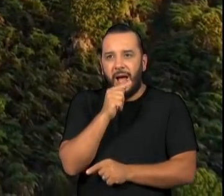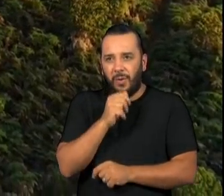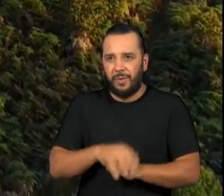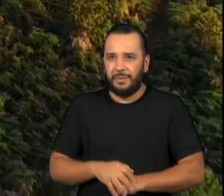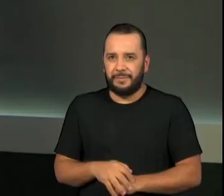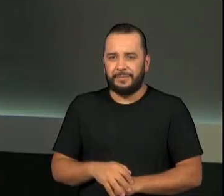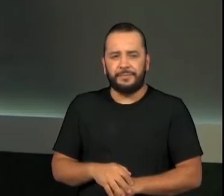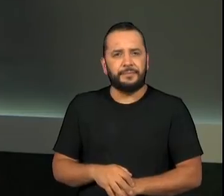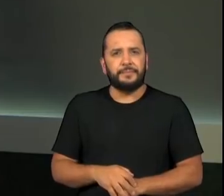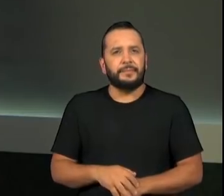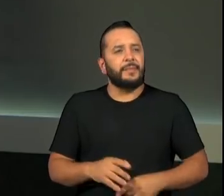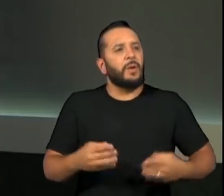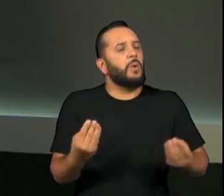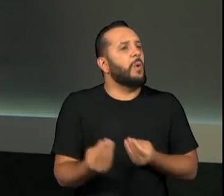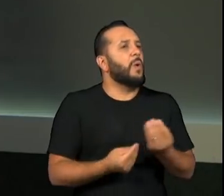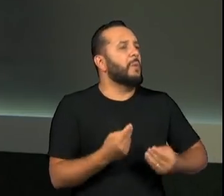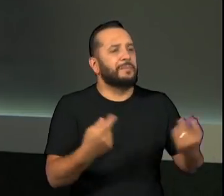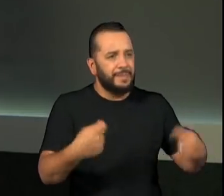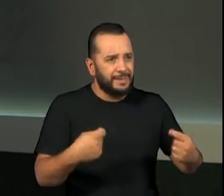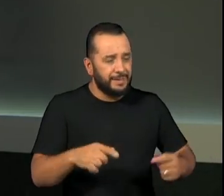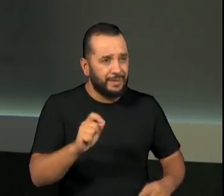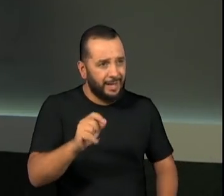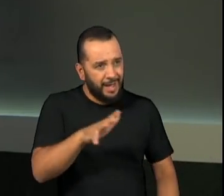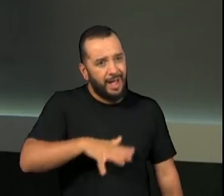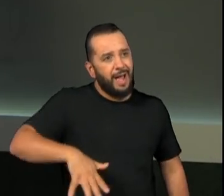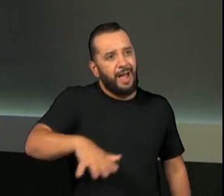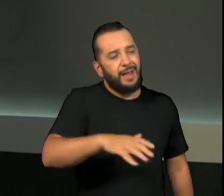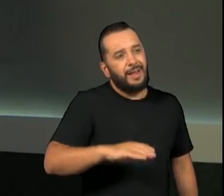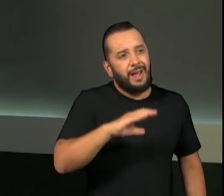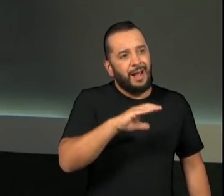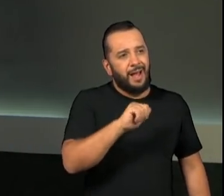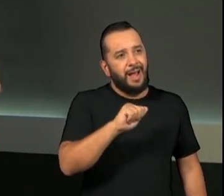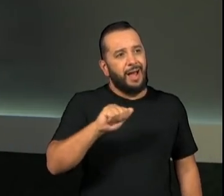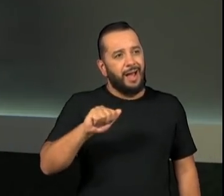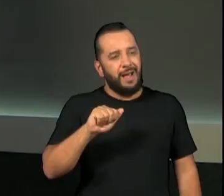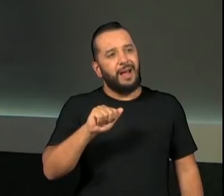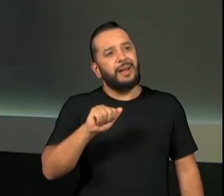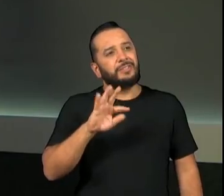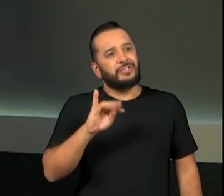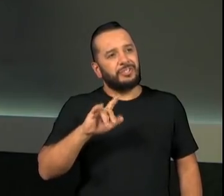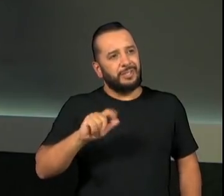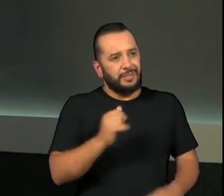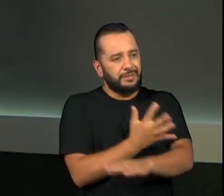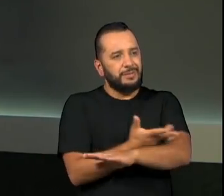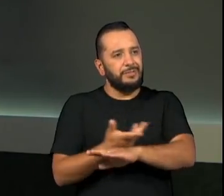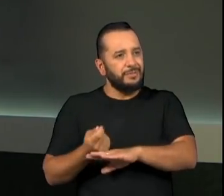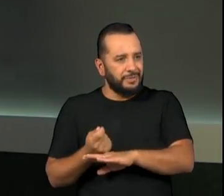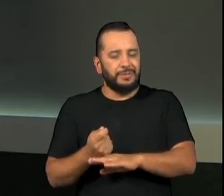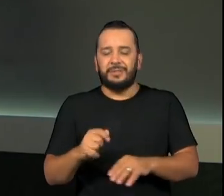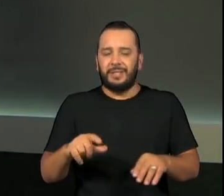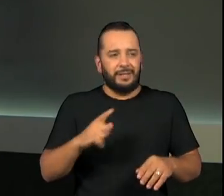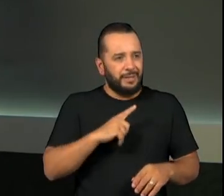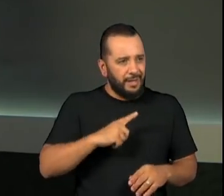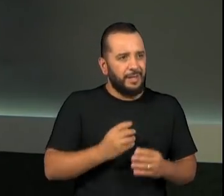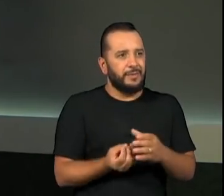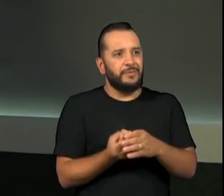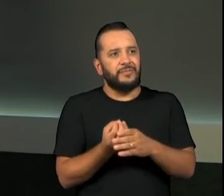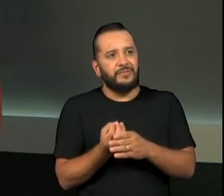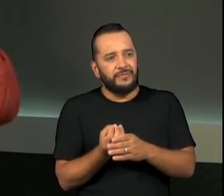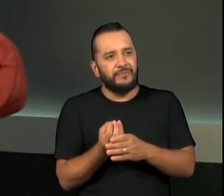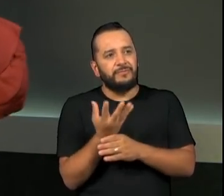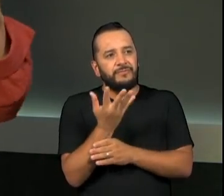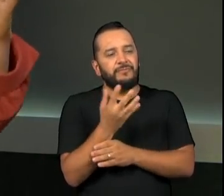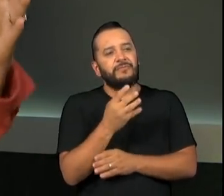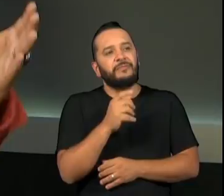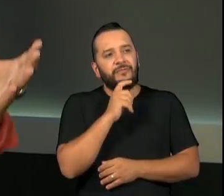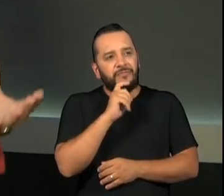é necessário fazer para que essa área de Caatinga, um bioma rico em biodiversidade, em plantas, em animais, e